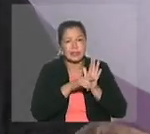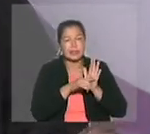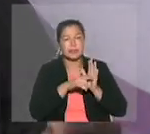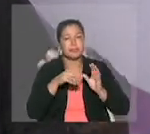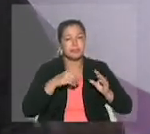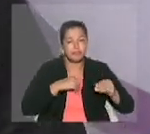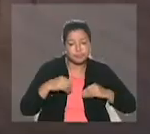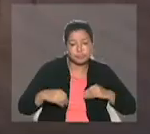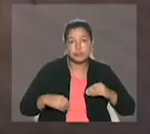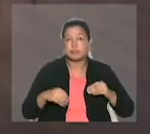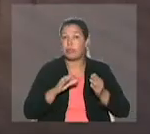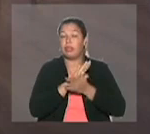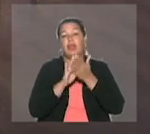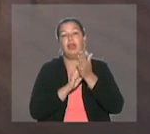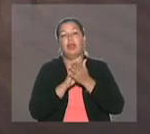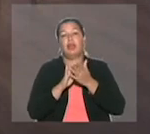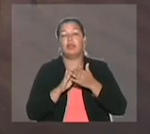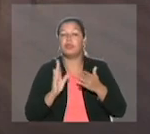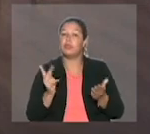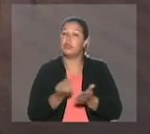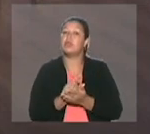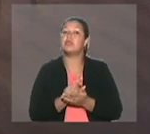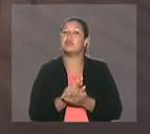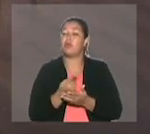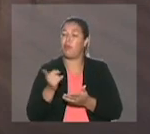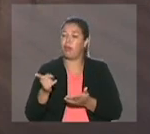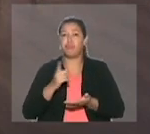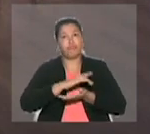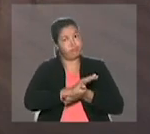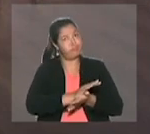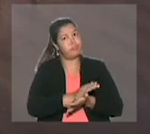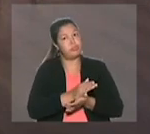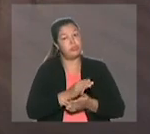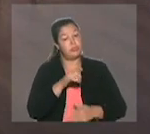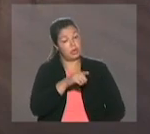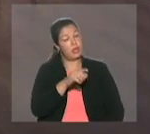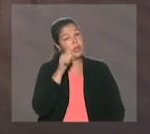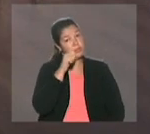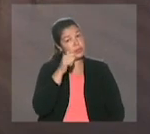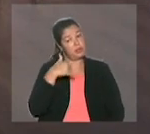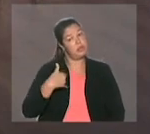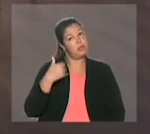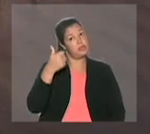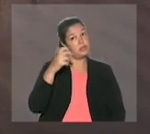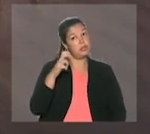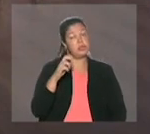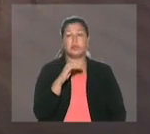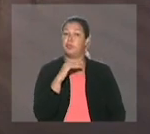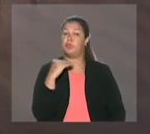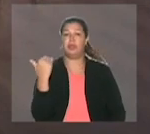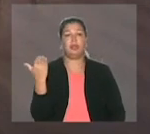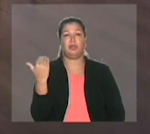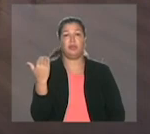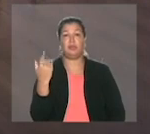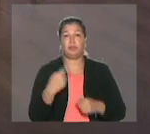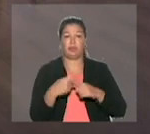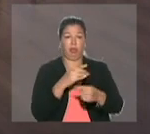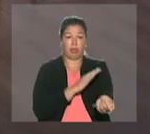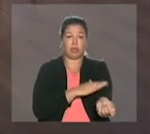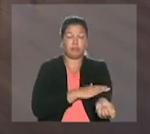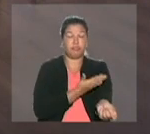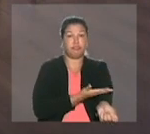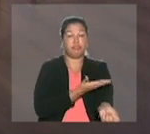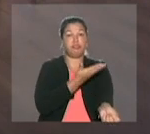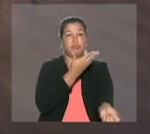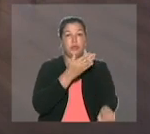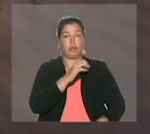preconceito. É preconceito. E essa jovem morreu porque ela tinha pressão arterial, não foi atendida, deu